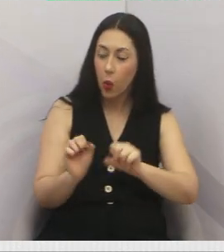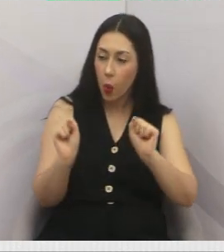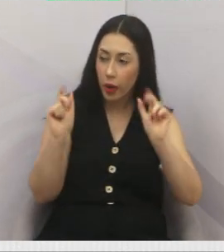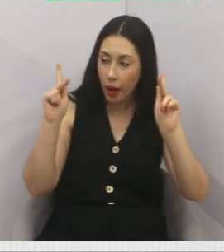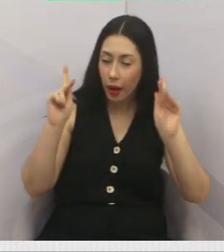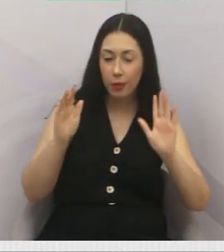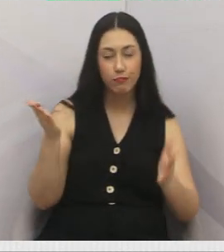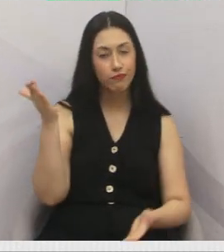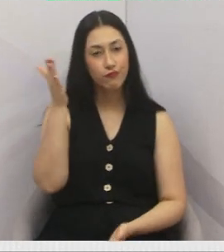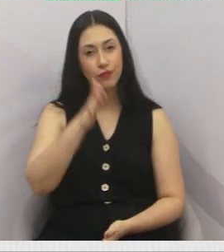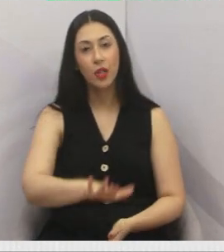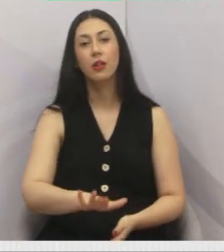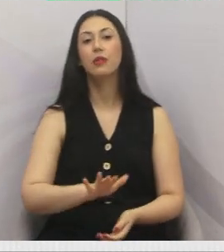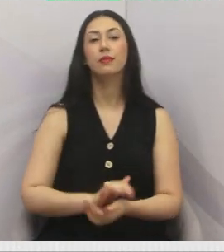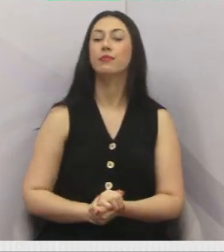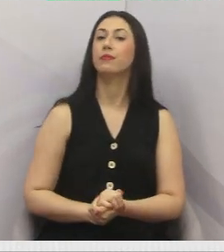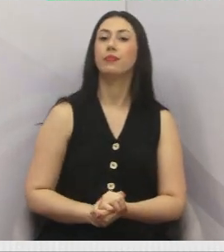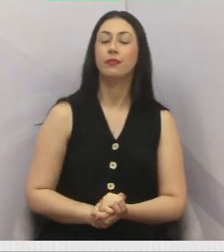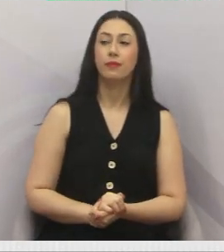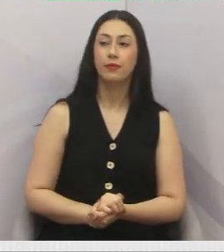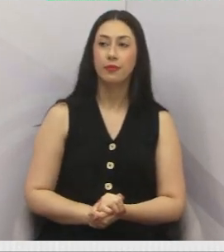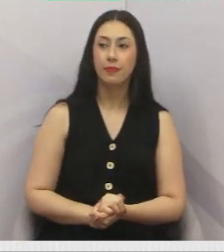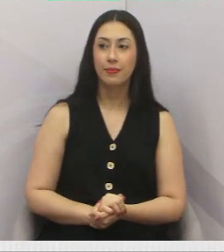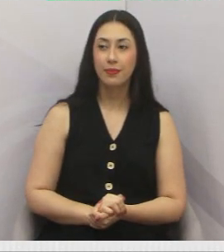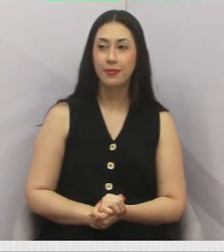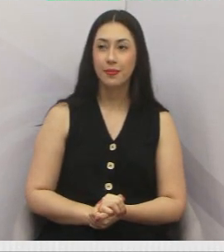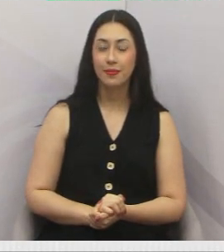embora. Próximo voto.